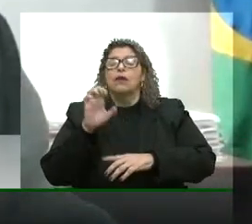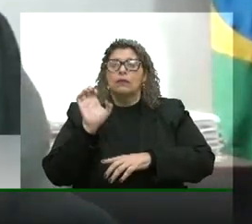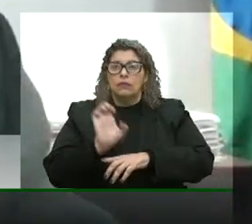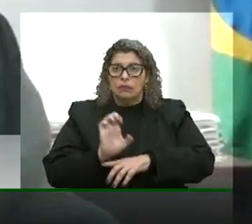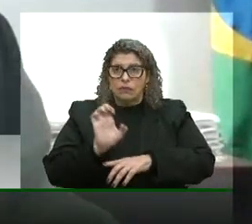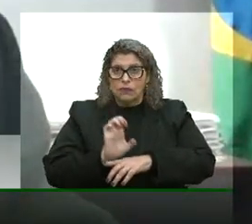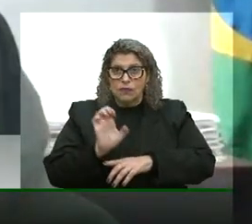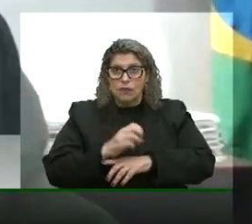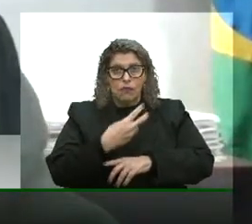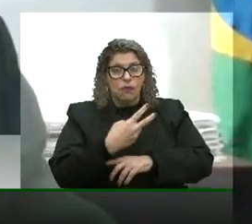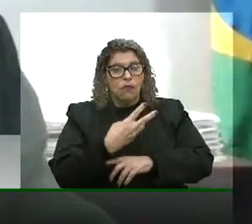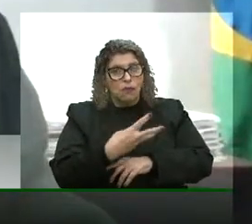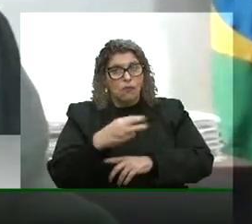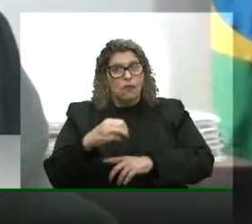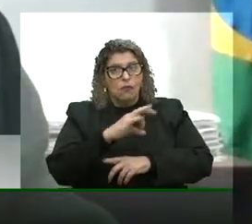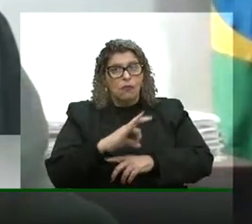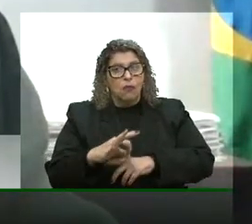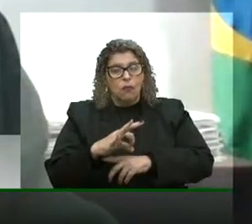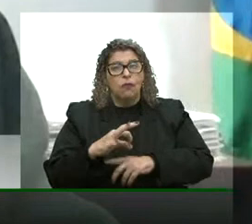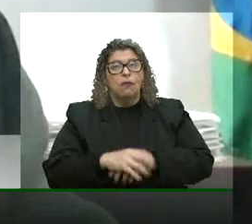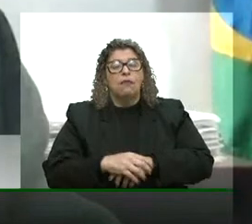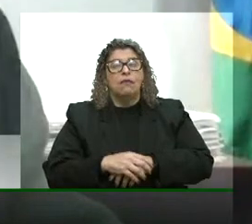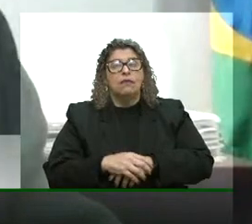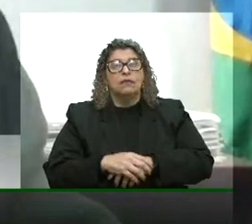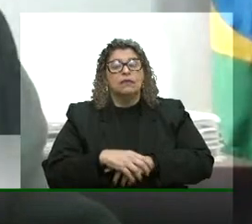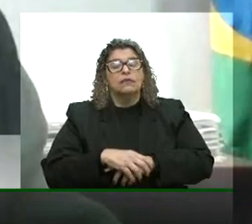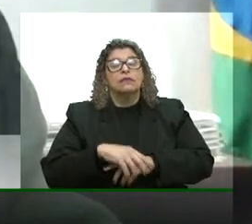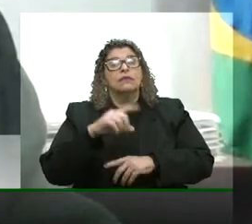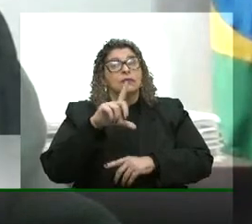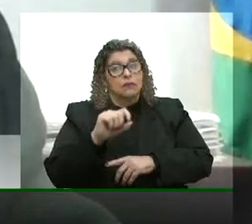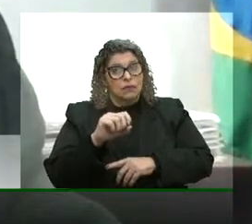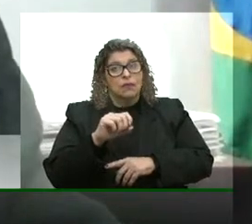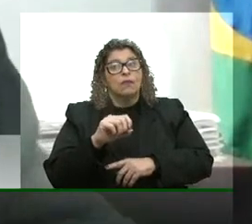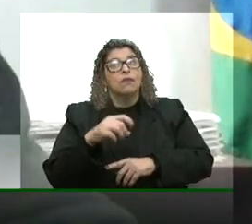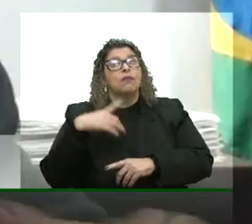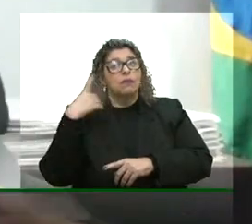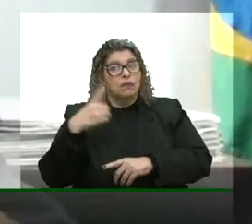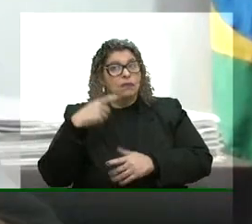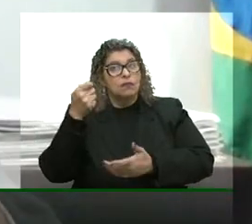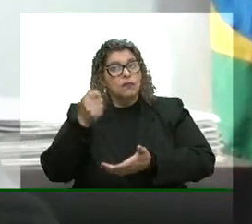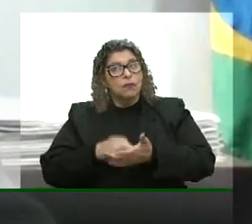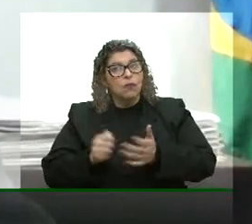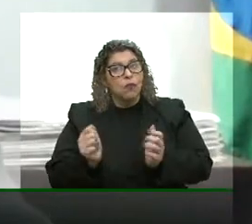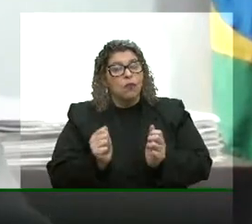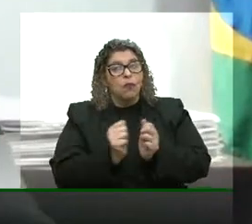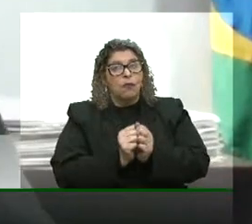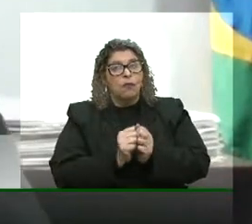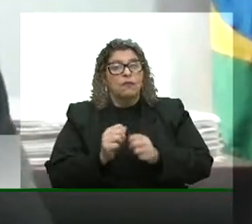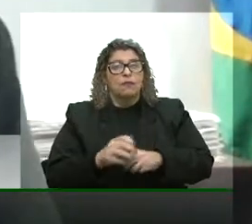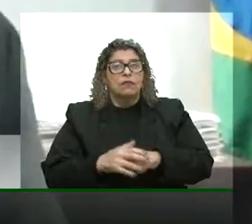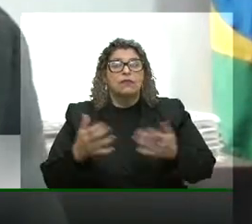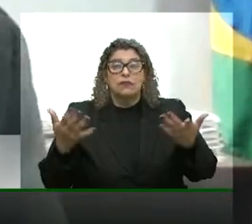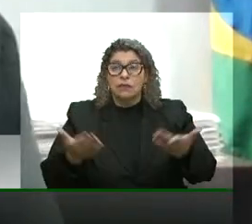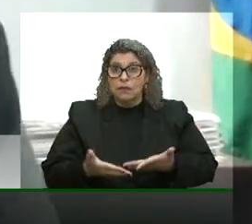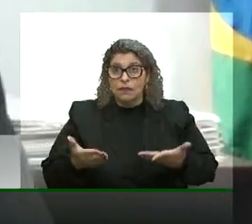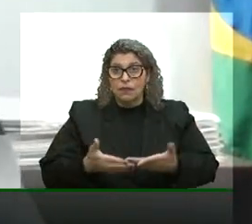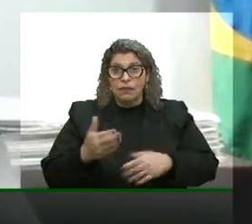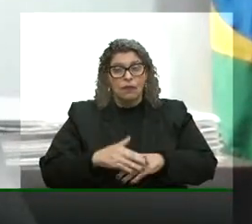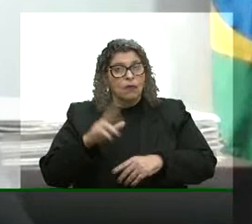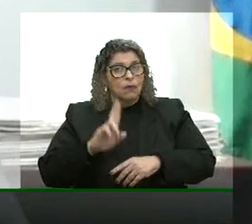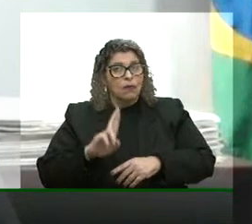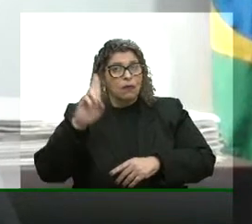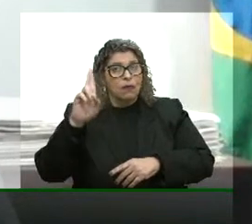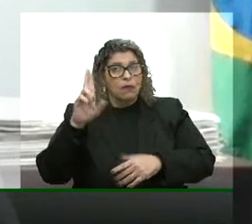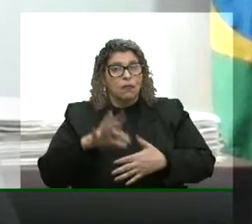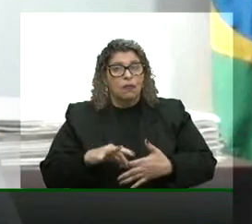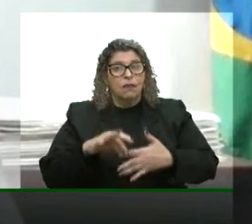30%, 10 outros deputados assinaram conosco essa matéria. E nós estamos, ponderamos hoje ao líder do